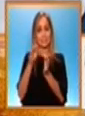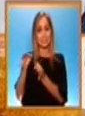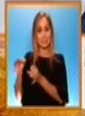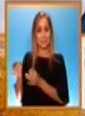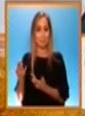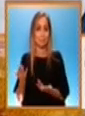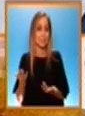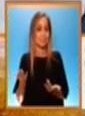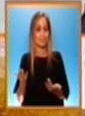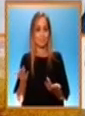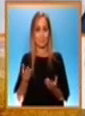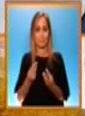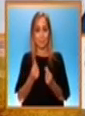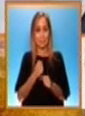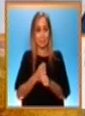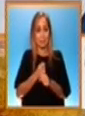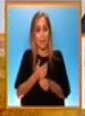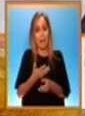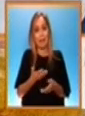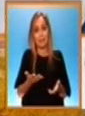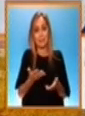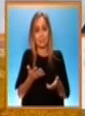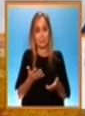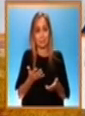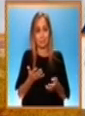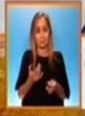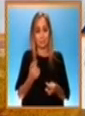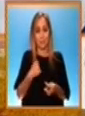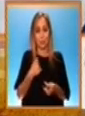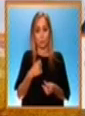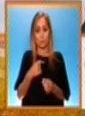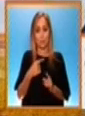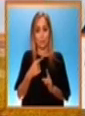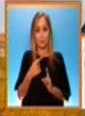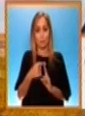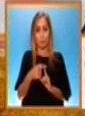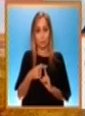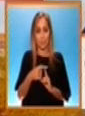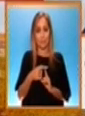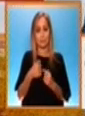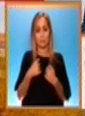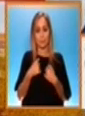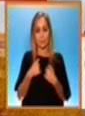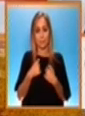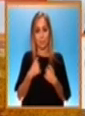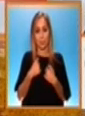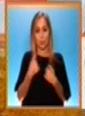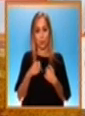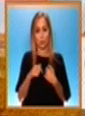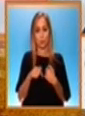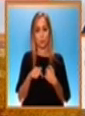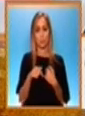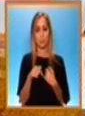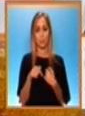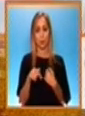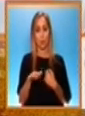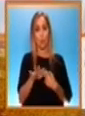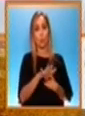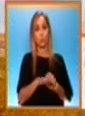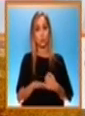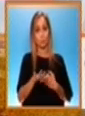as condições que temos para trabalho são estas. Eu tenho uma benesse, que é uma grande, grande benesse, que é eu tenho um espaço. E isso já é tão